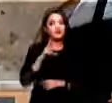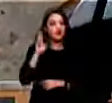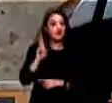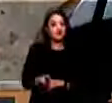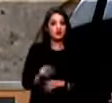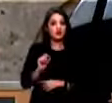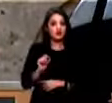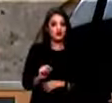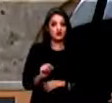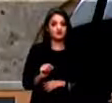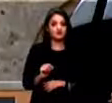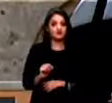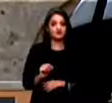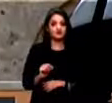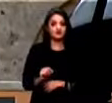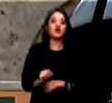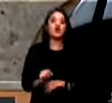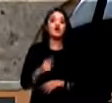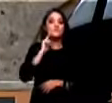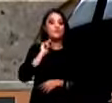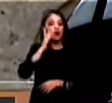Foi julgado. Me foi feita a consulta...